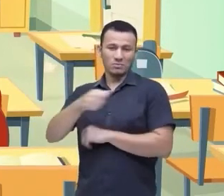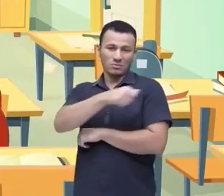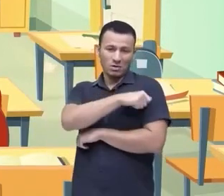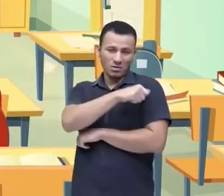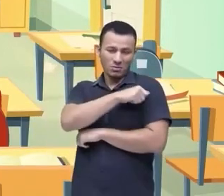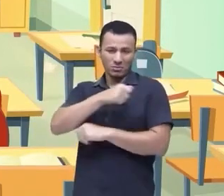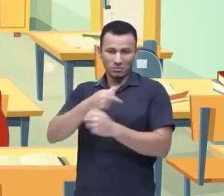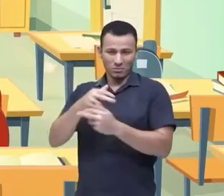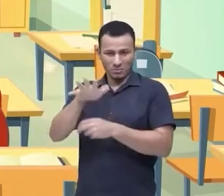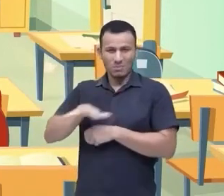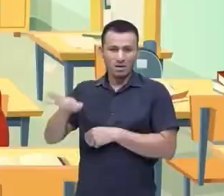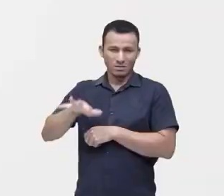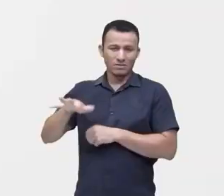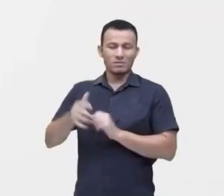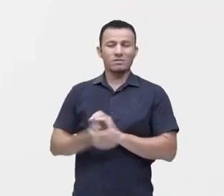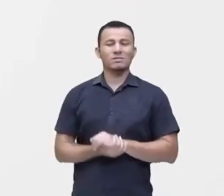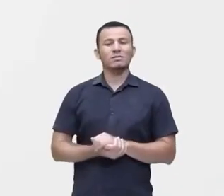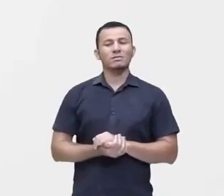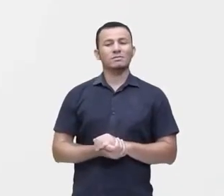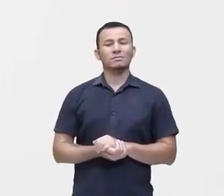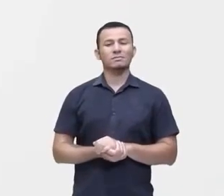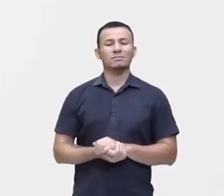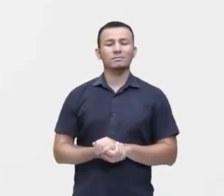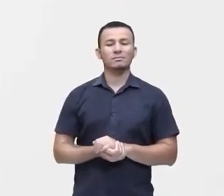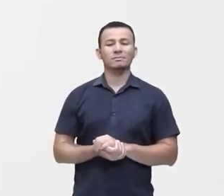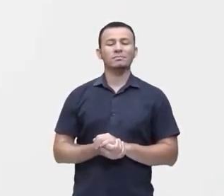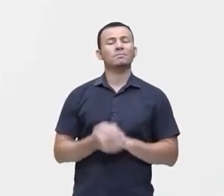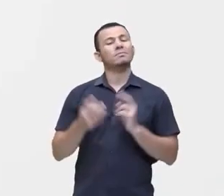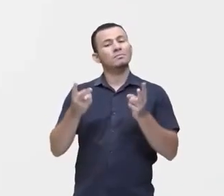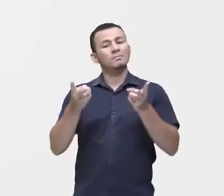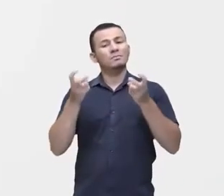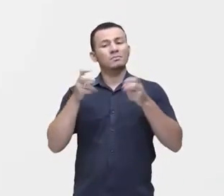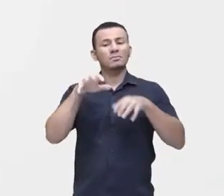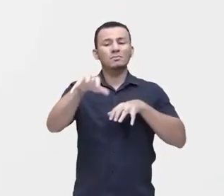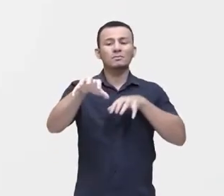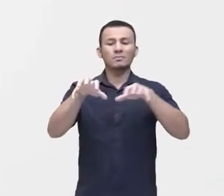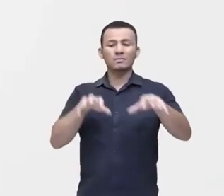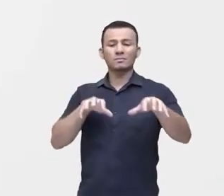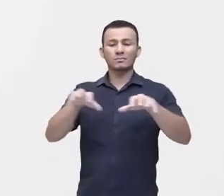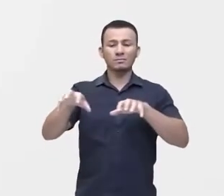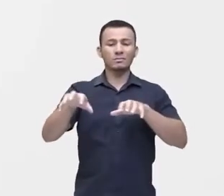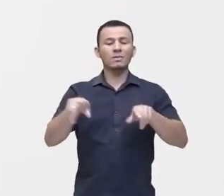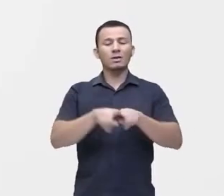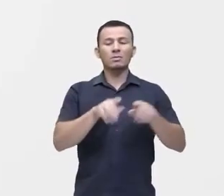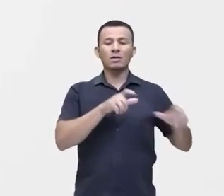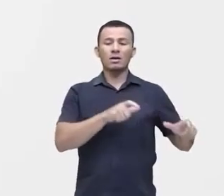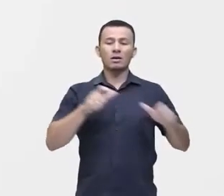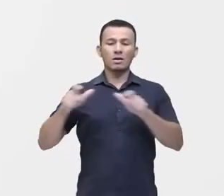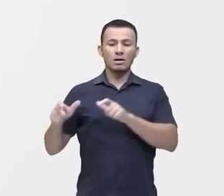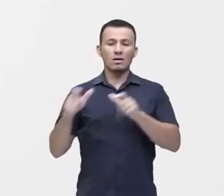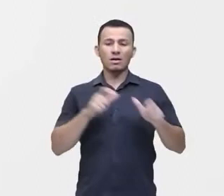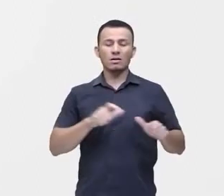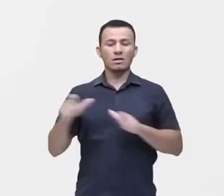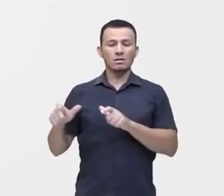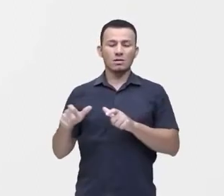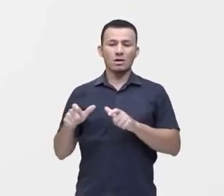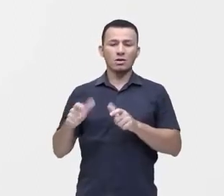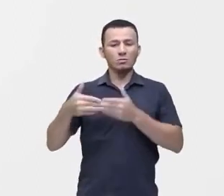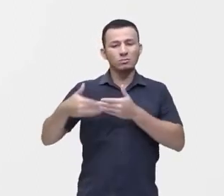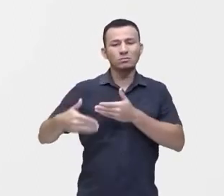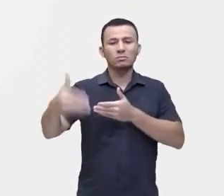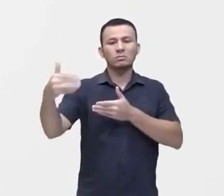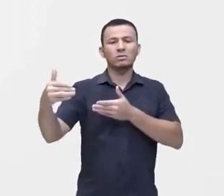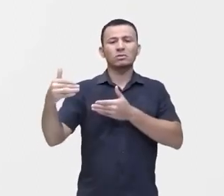vocês. Vamos lá? Identificar posições e localizações a partir de